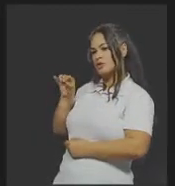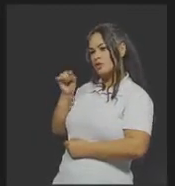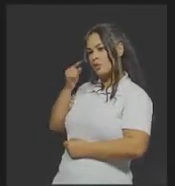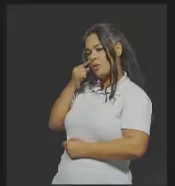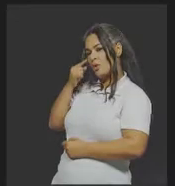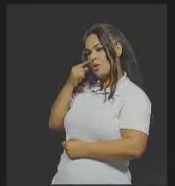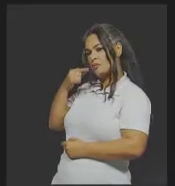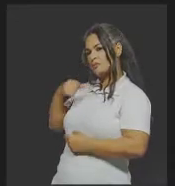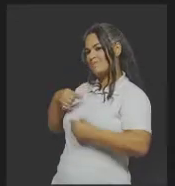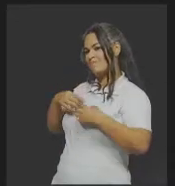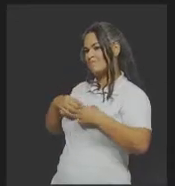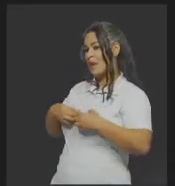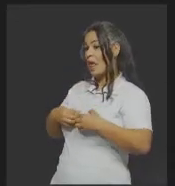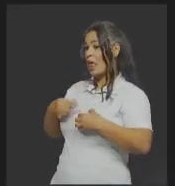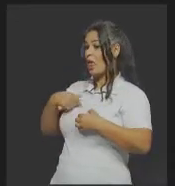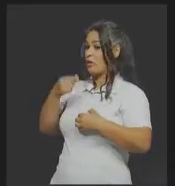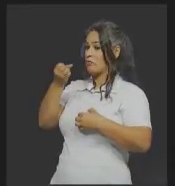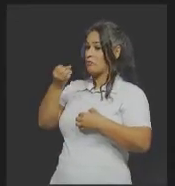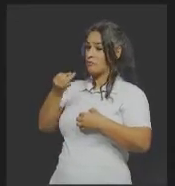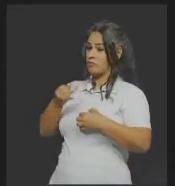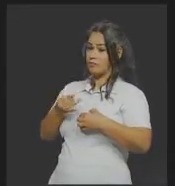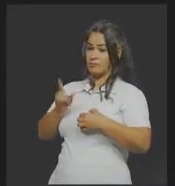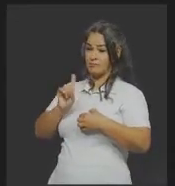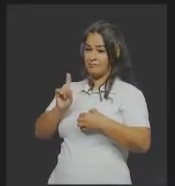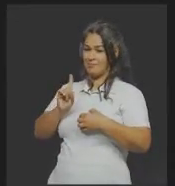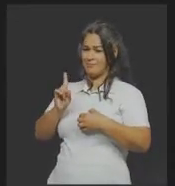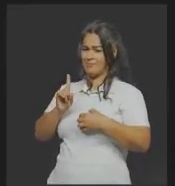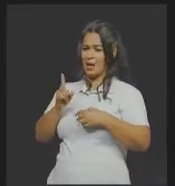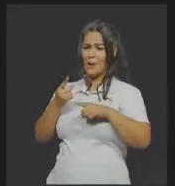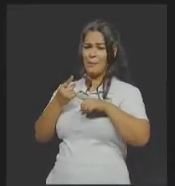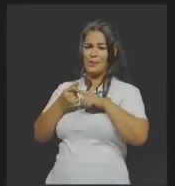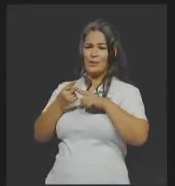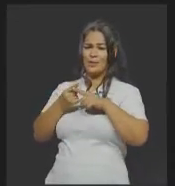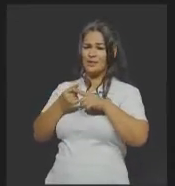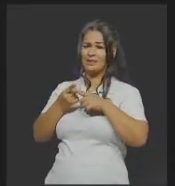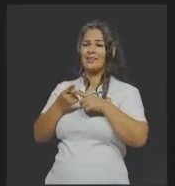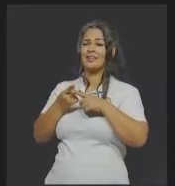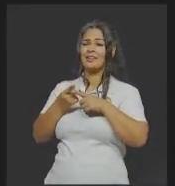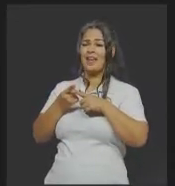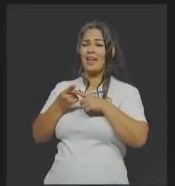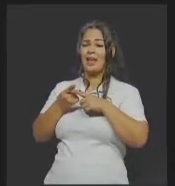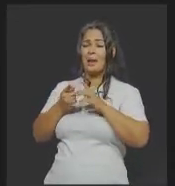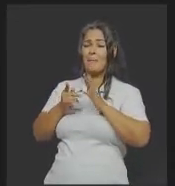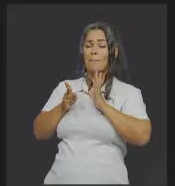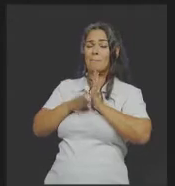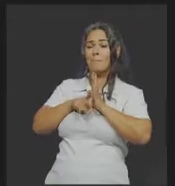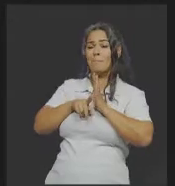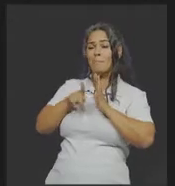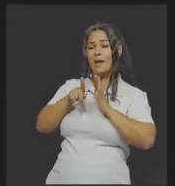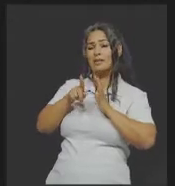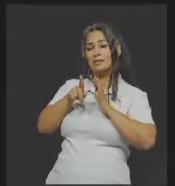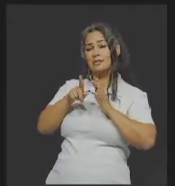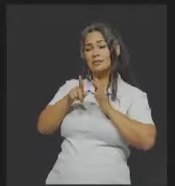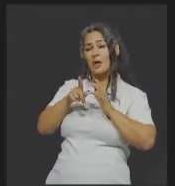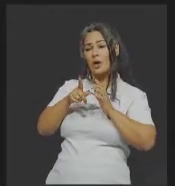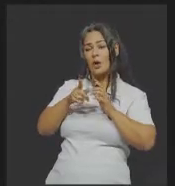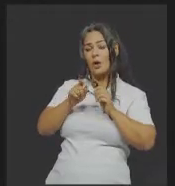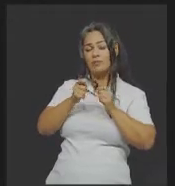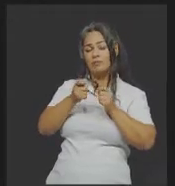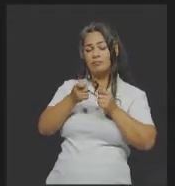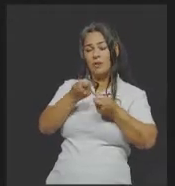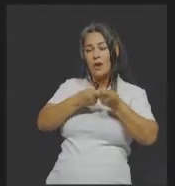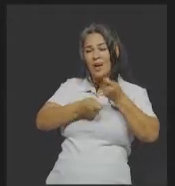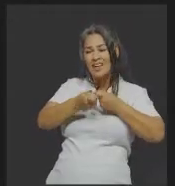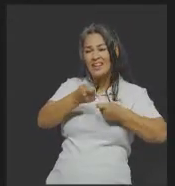que eu não vou falar sobre ele aqui porque ele está muito mais relacionado com o nosso sistema imunológico, ou seja, o nosso sistema de defesa